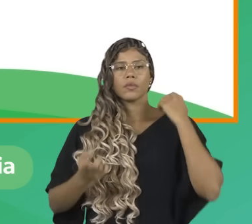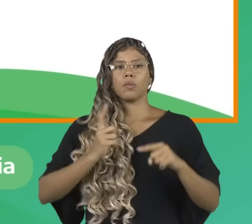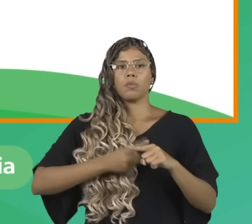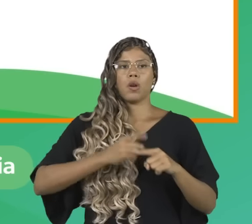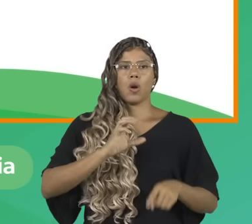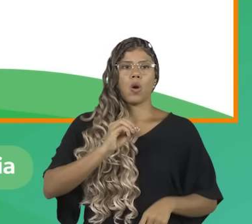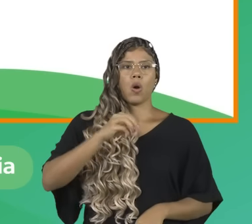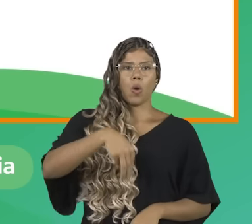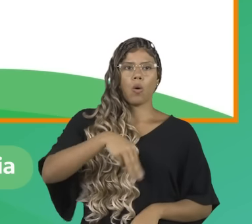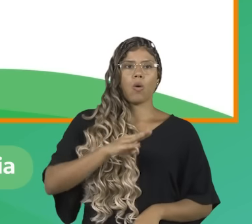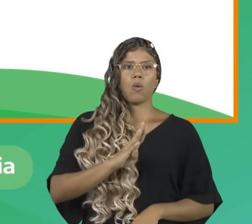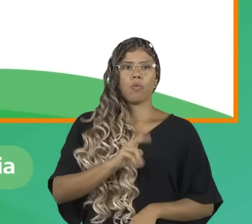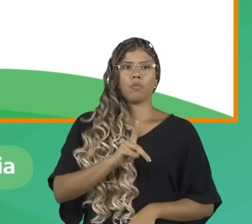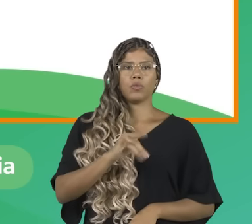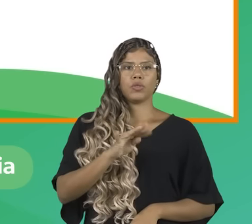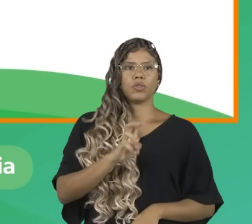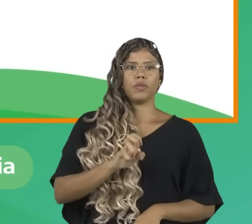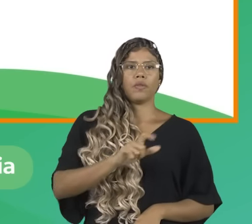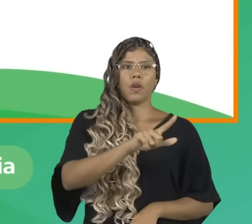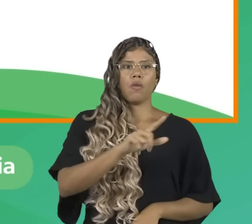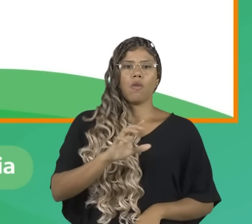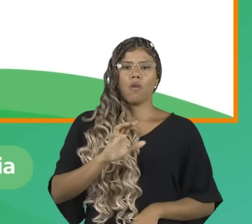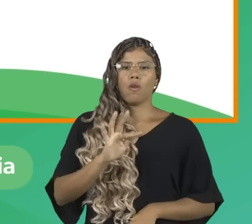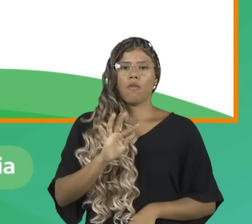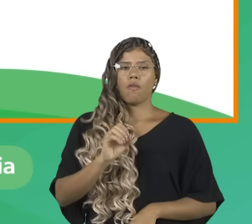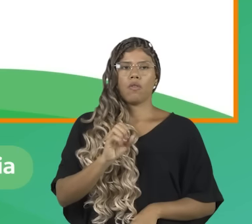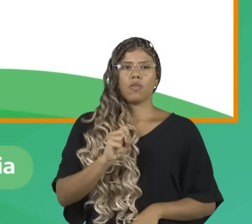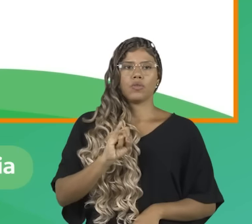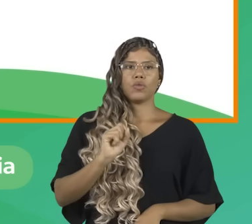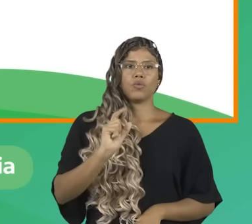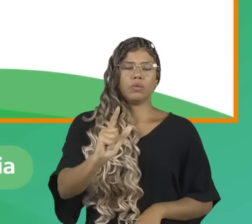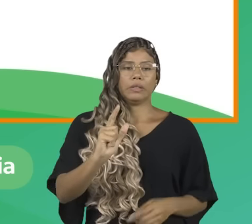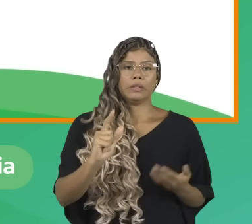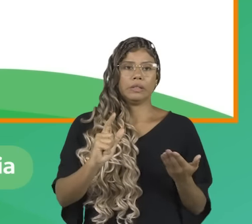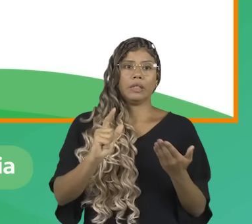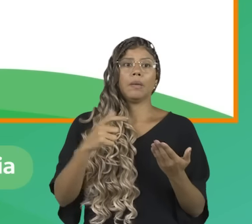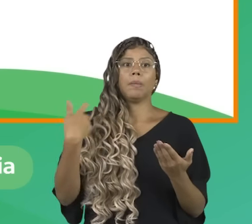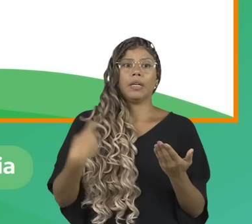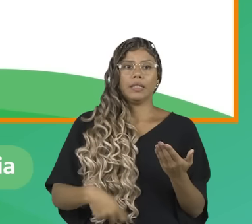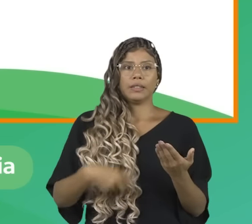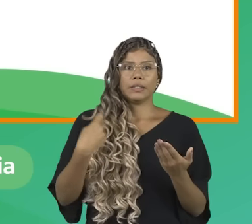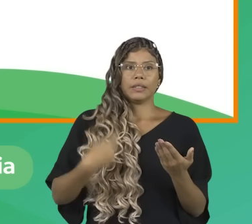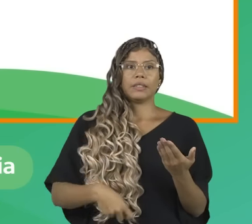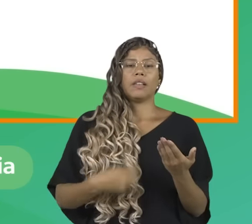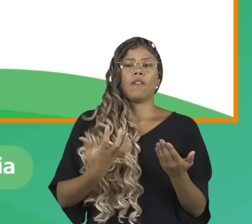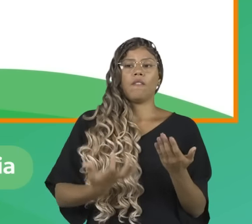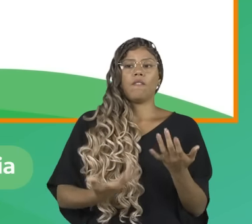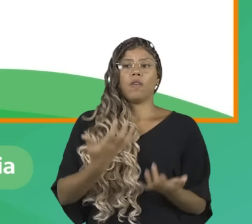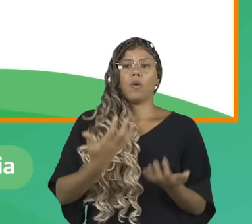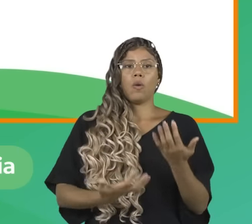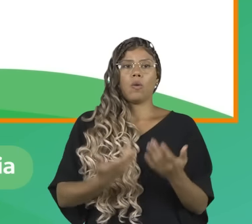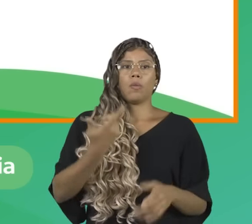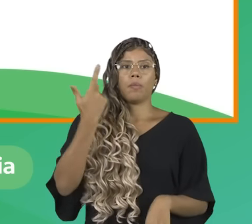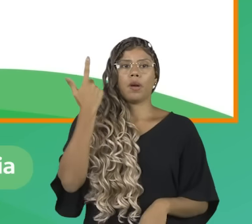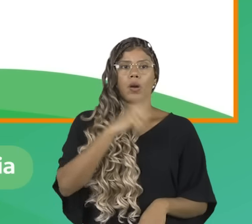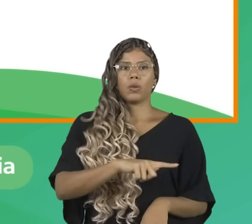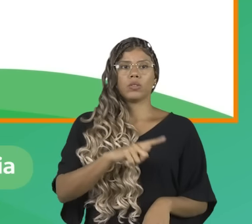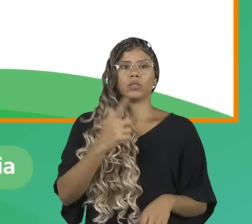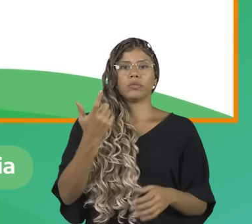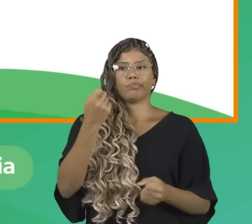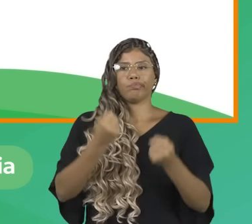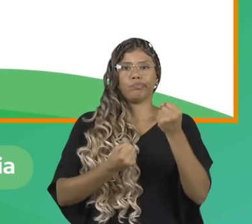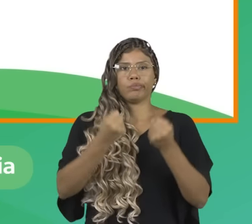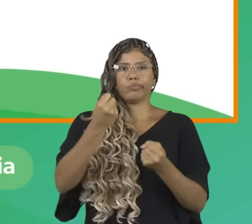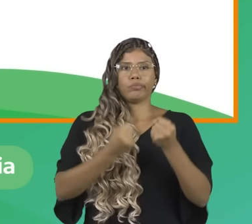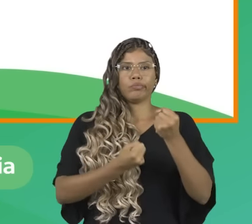combustão. Ou seja, você queima esse combustível fóssil para produzir uma pequena explosão e mover o veículo. Tá? Regulagem dos carros